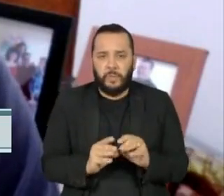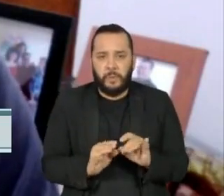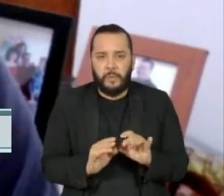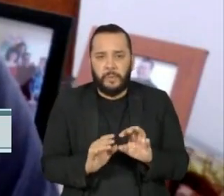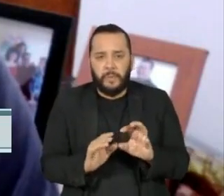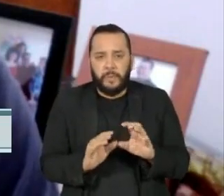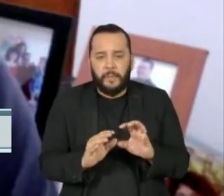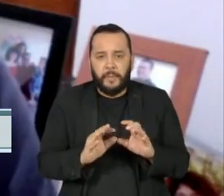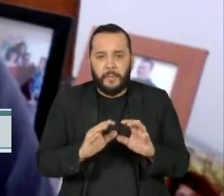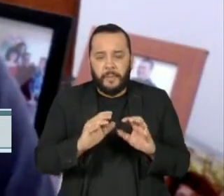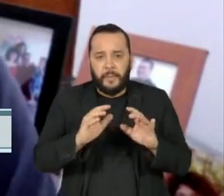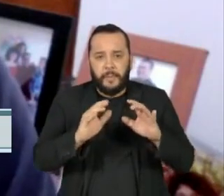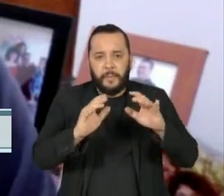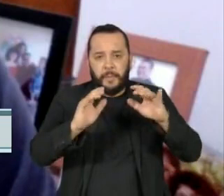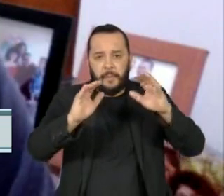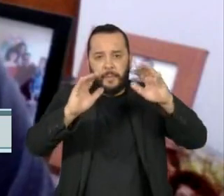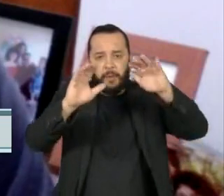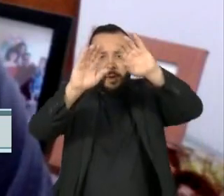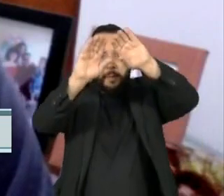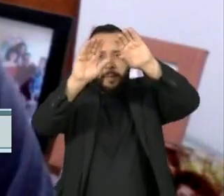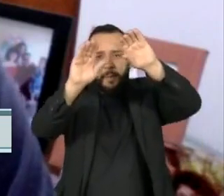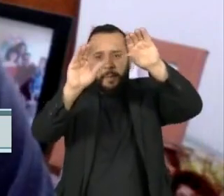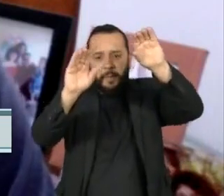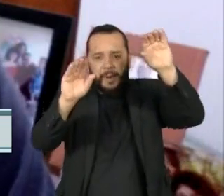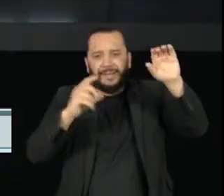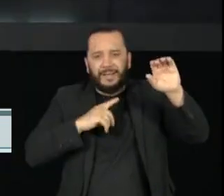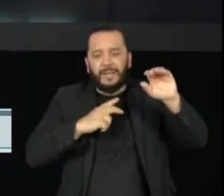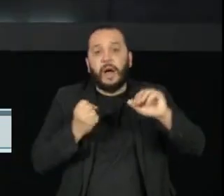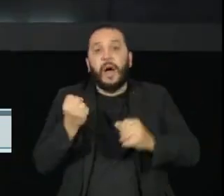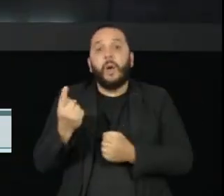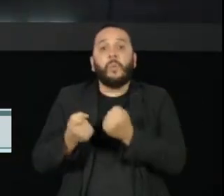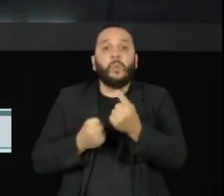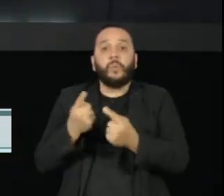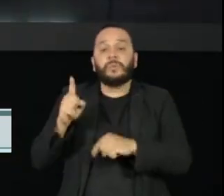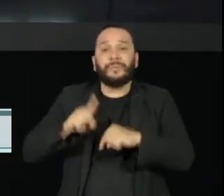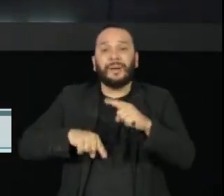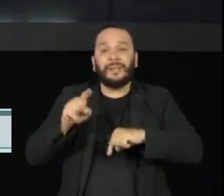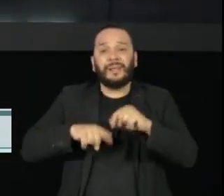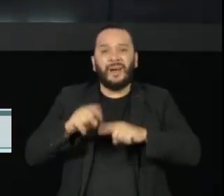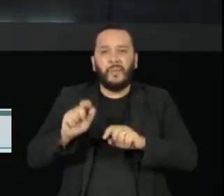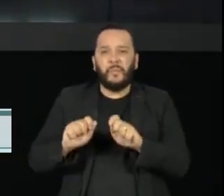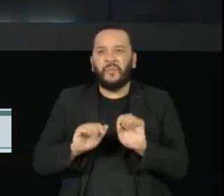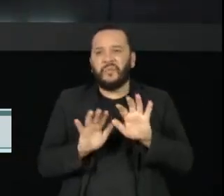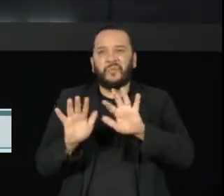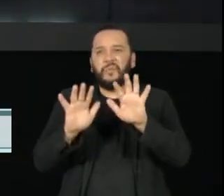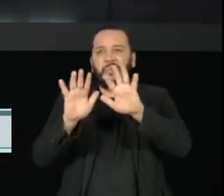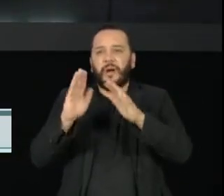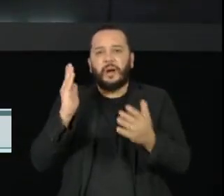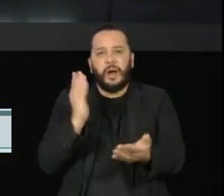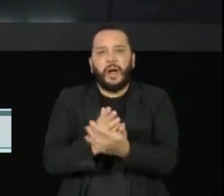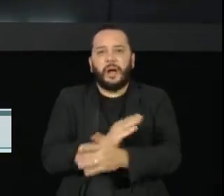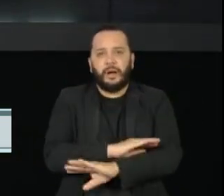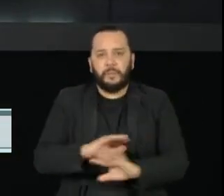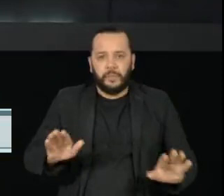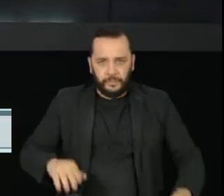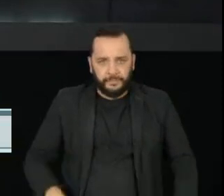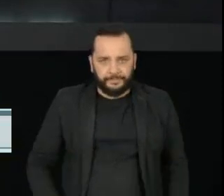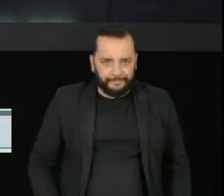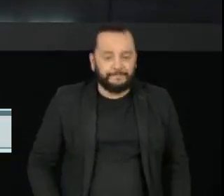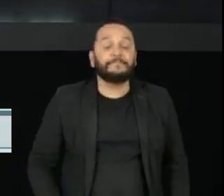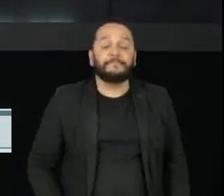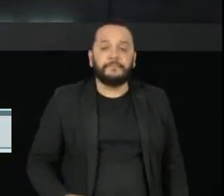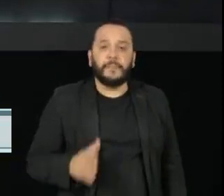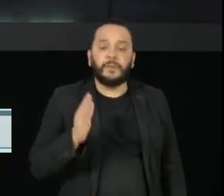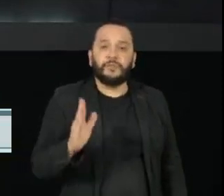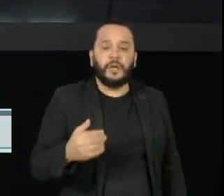foi necessário banir o uso desses materiais a partir do momento em que essa substâncias começaram a